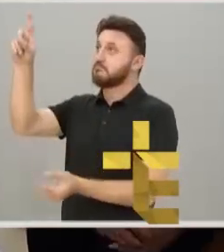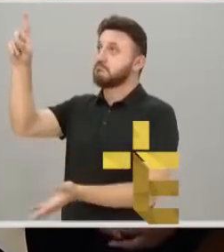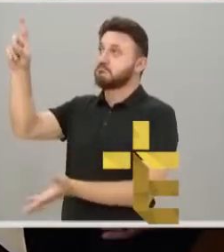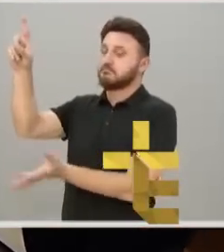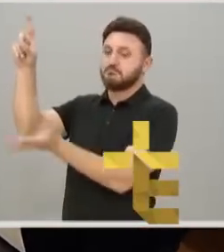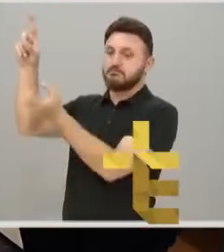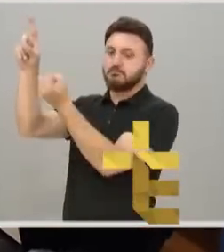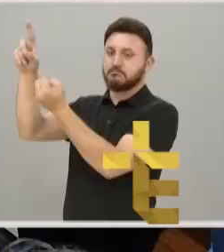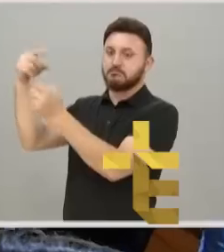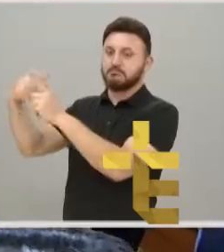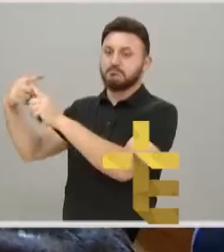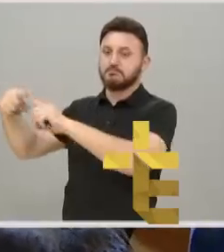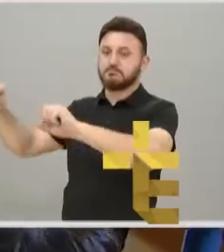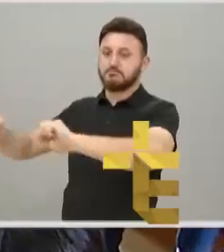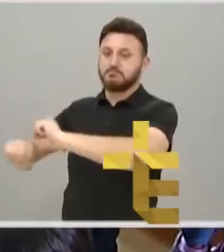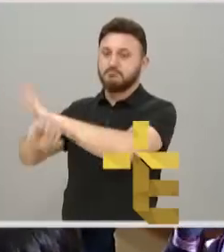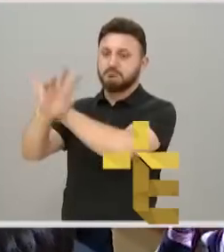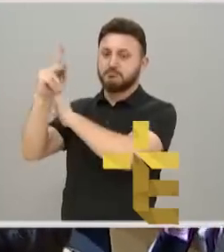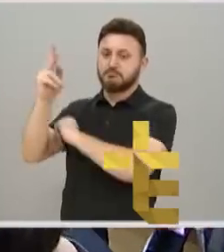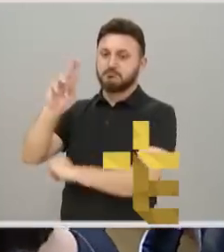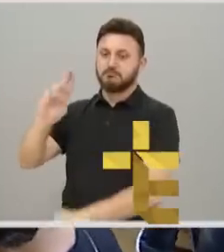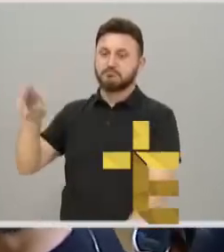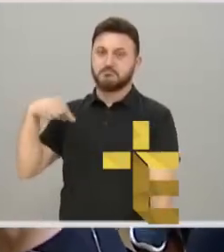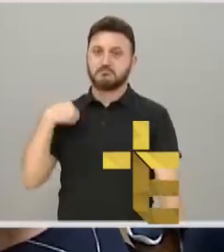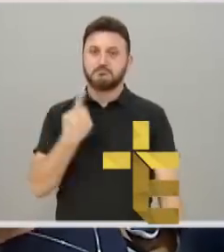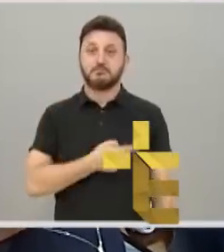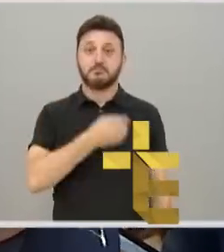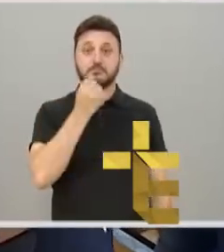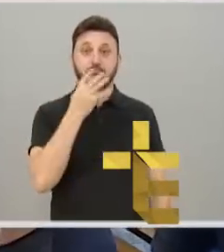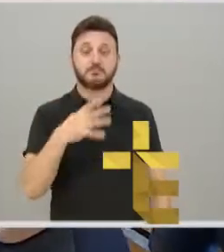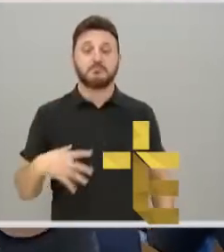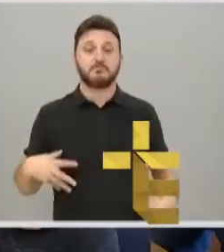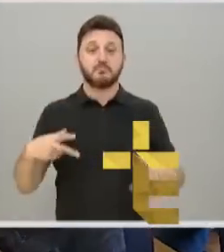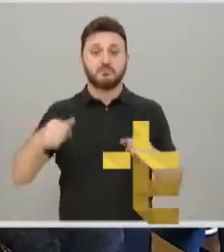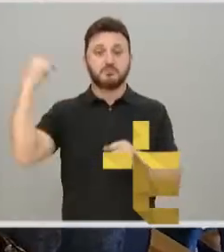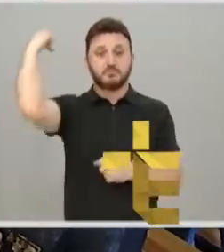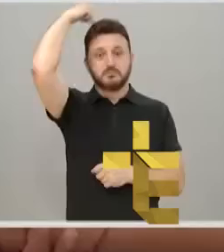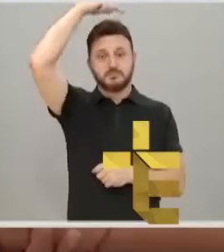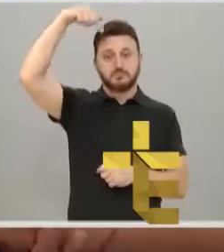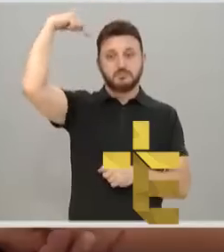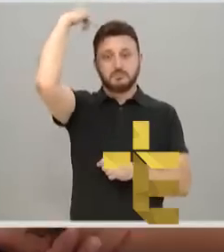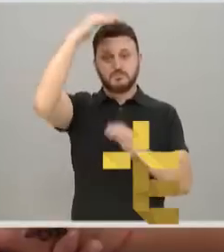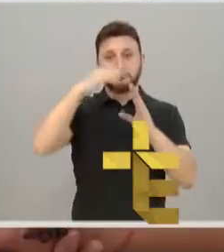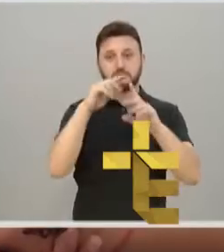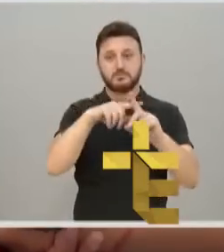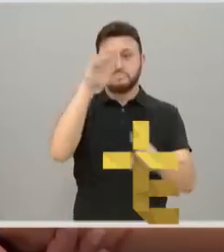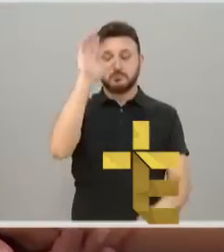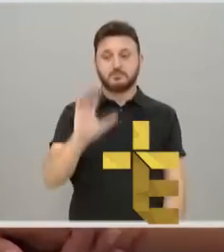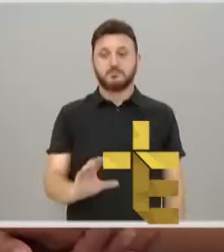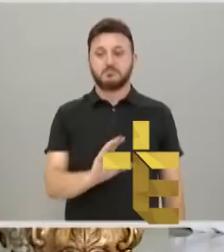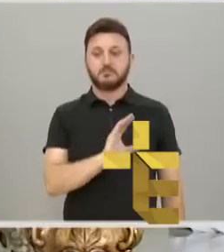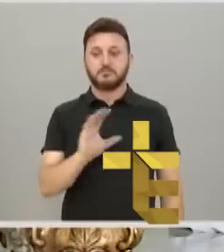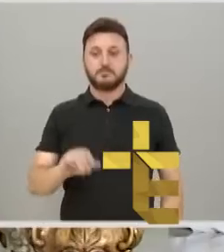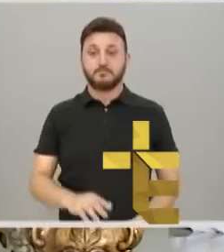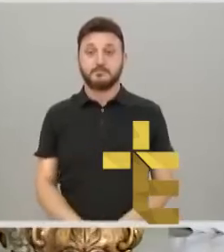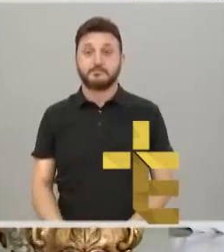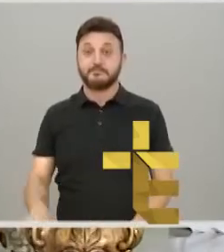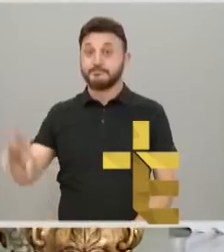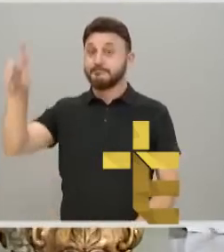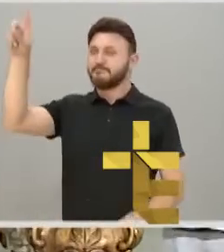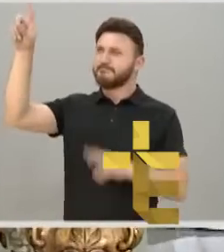mãos este sacrifício, para a glória do seu nome, para nosso bem e de toda a Santa Igreja.